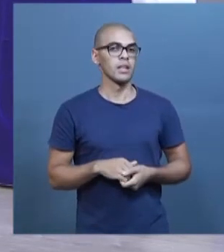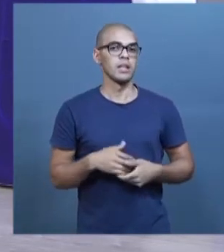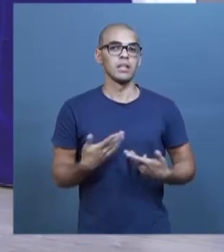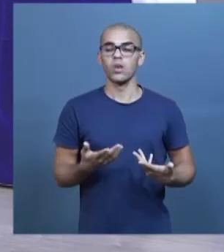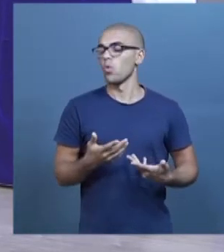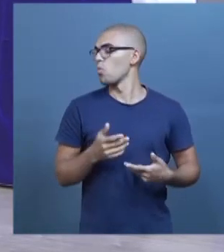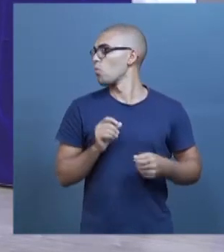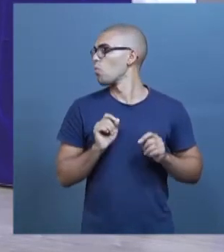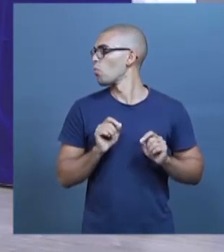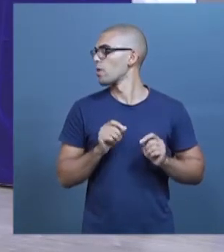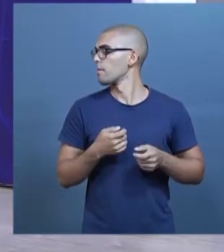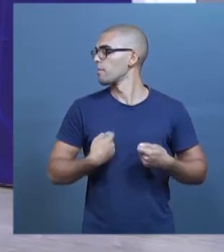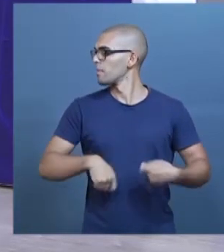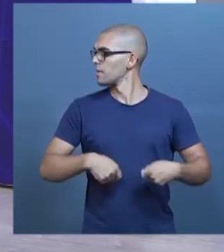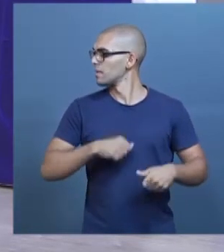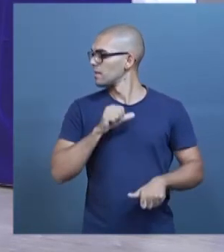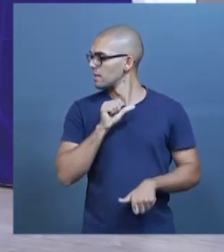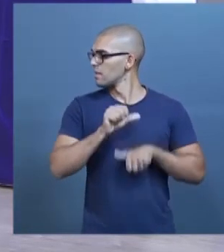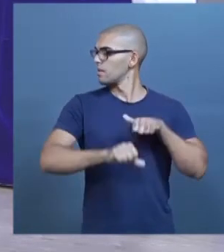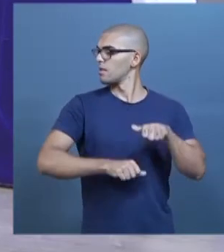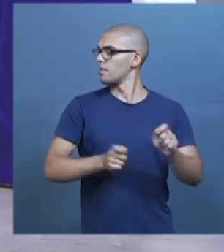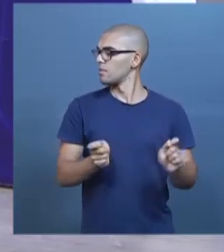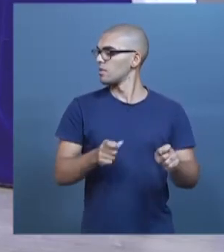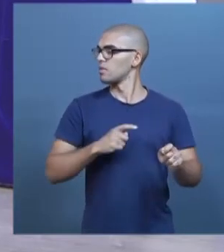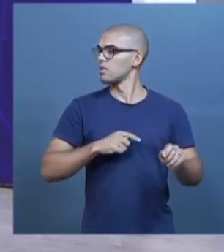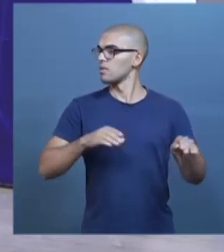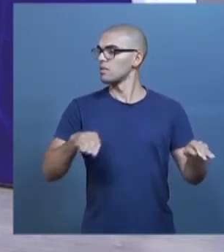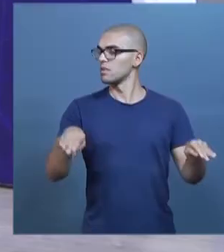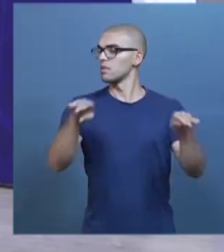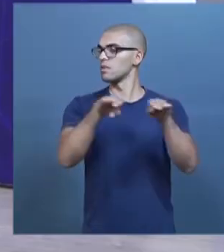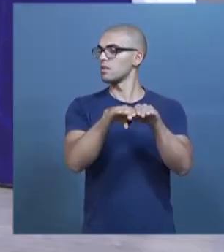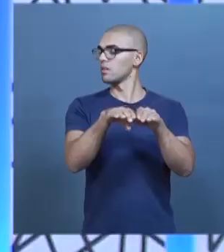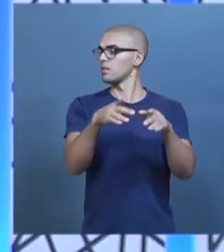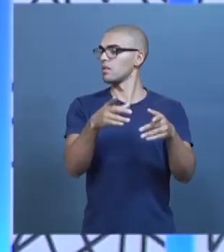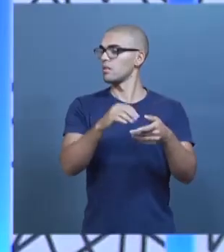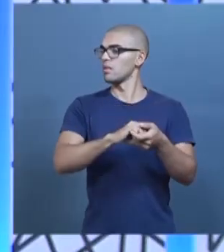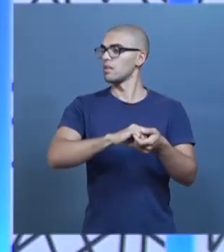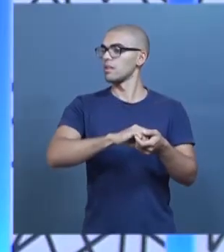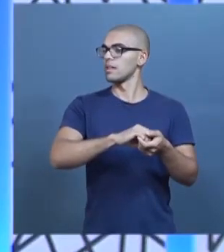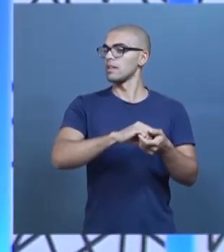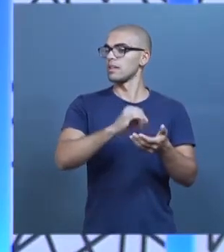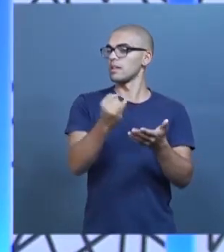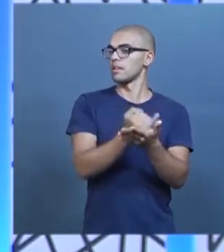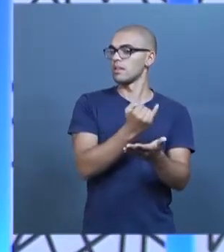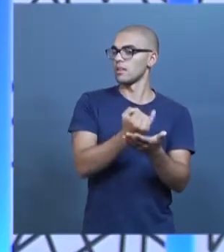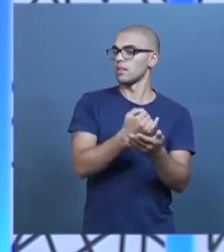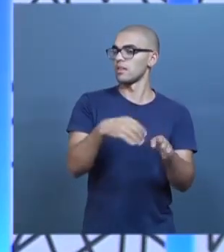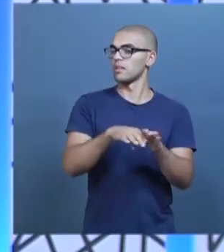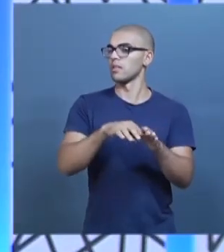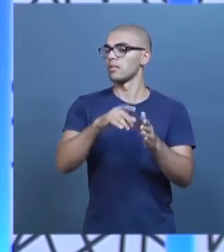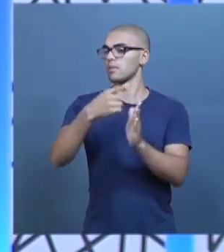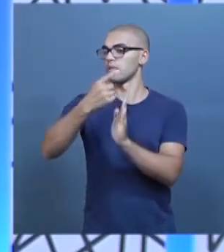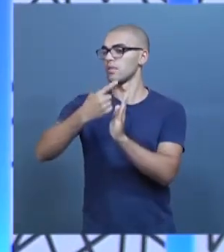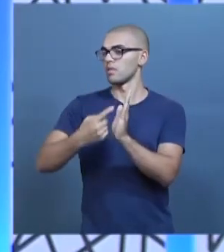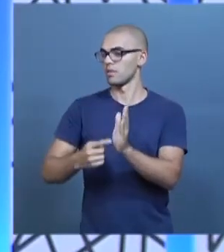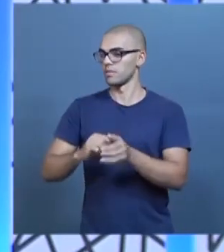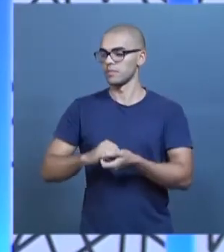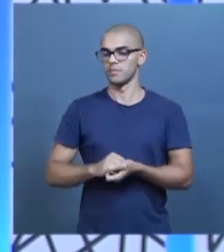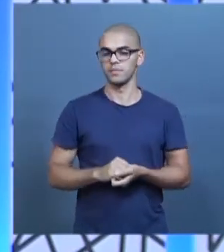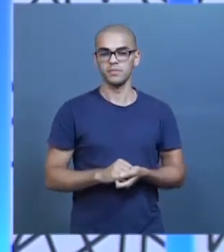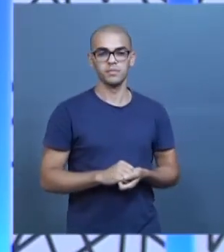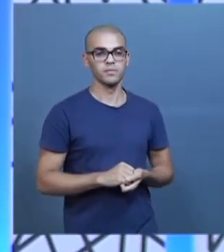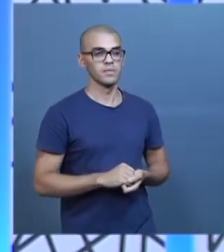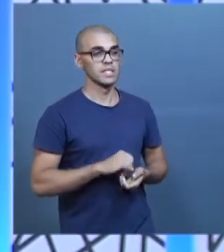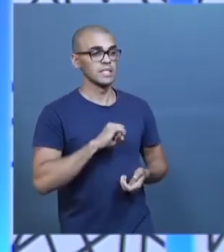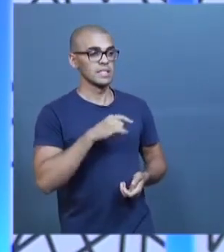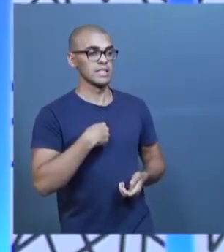tentar, pelo menos, igualar nessa questão dos impostos da declaração? E aí seria... Se eu tivesse condições de